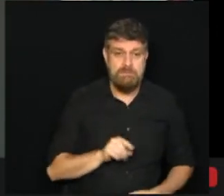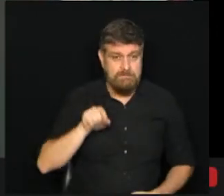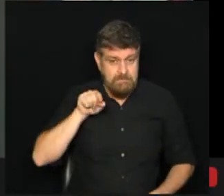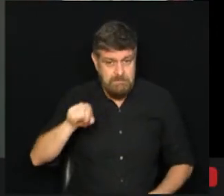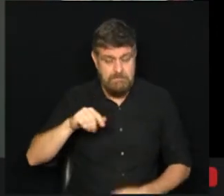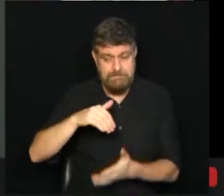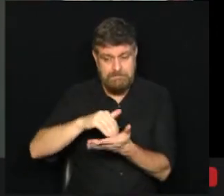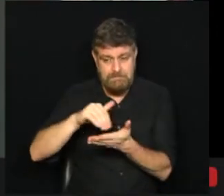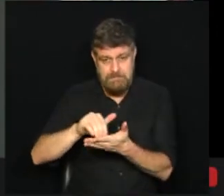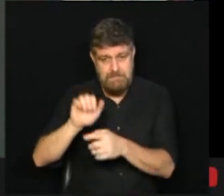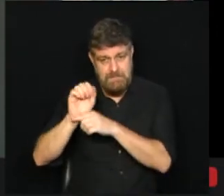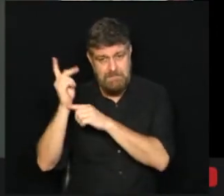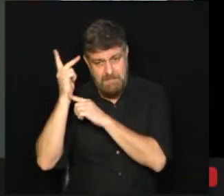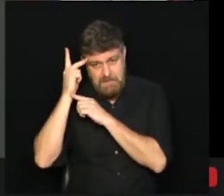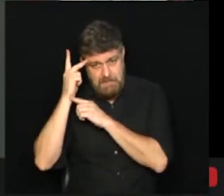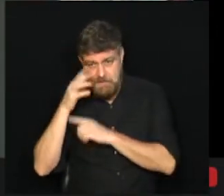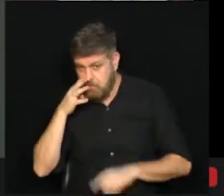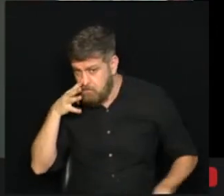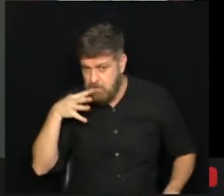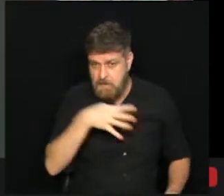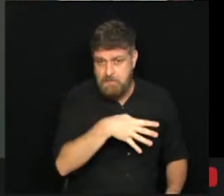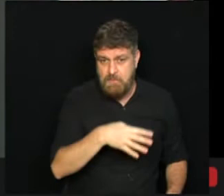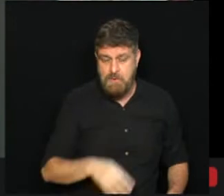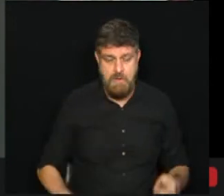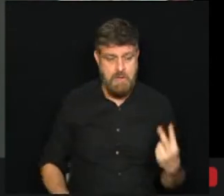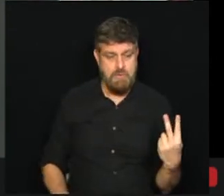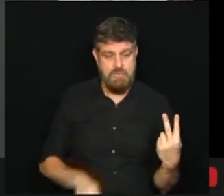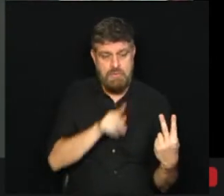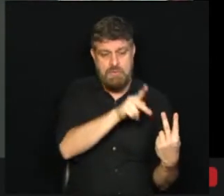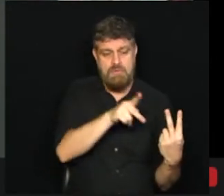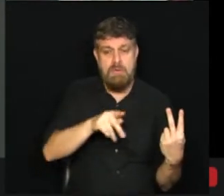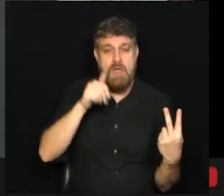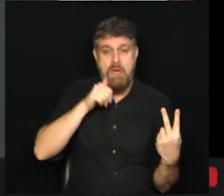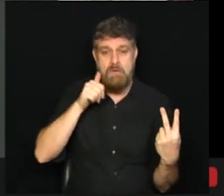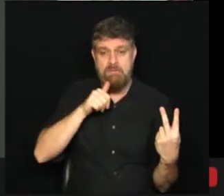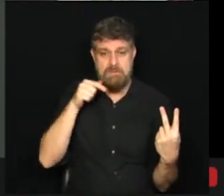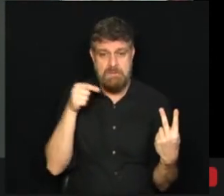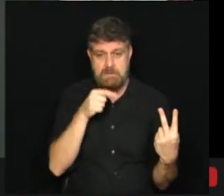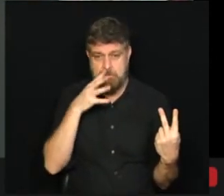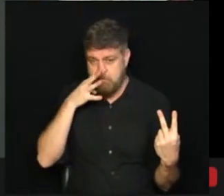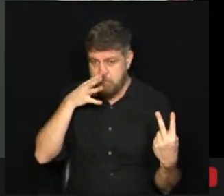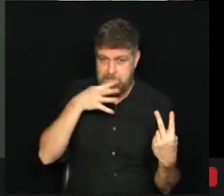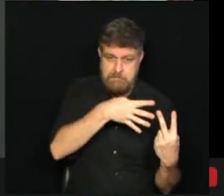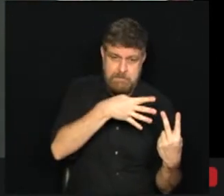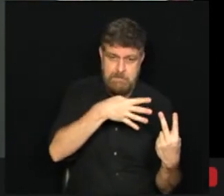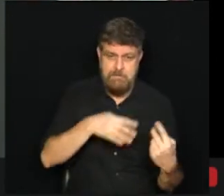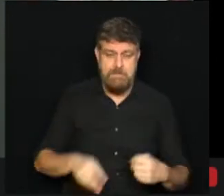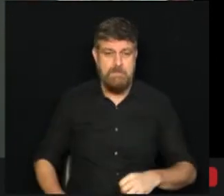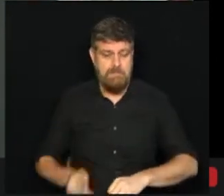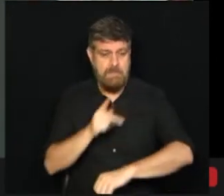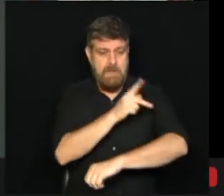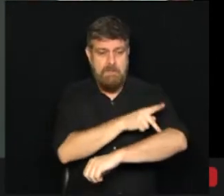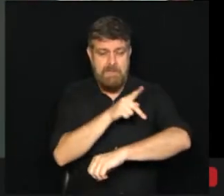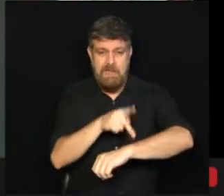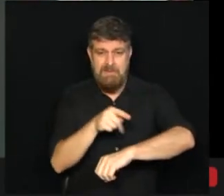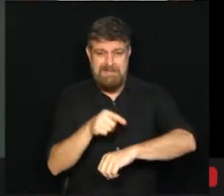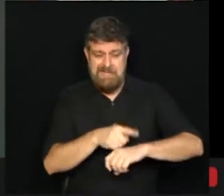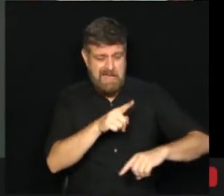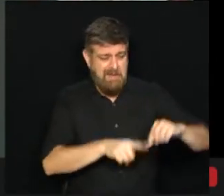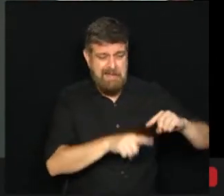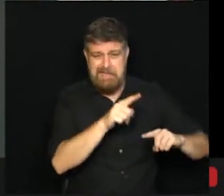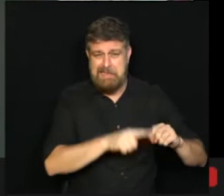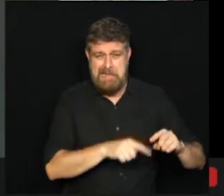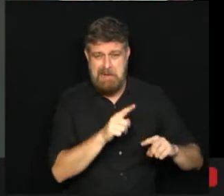instaurou procedimento contra 2 professoras que haviam coordenado pedagogicamente a elaboração daquele material